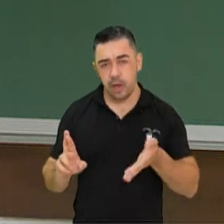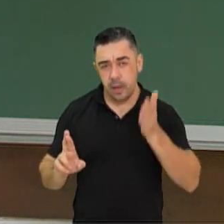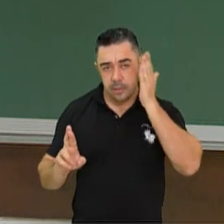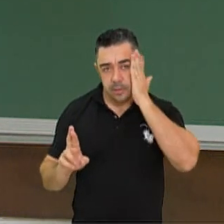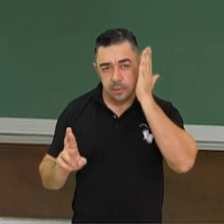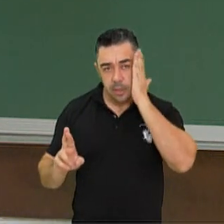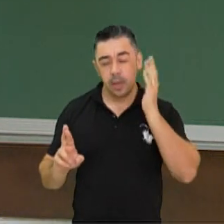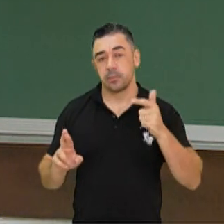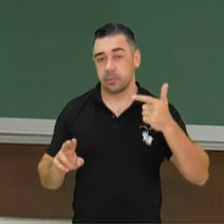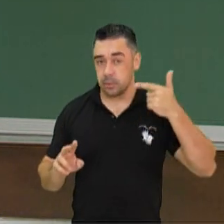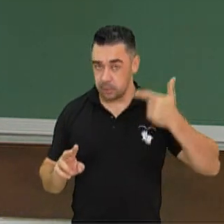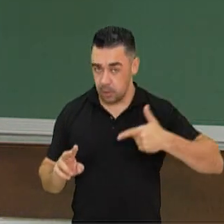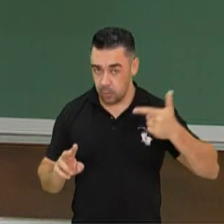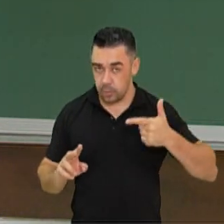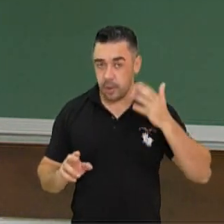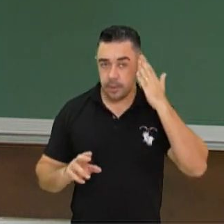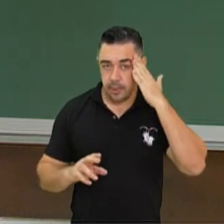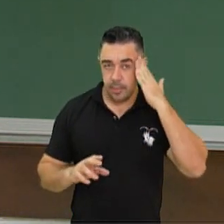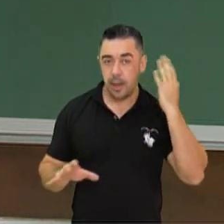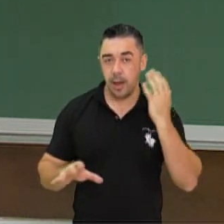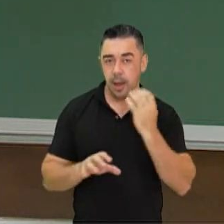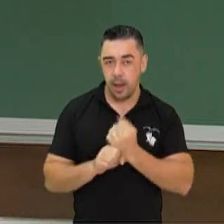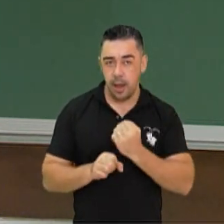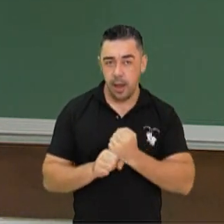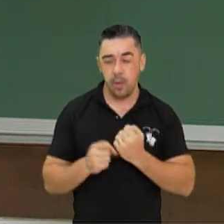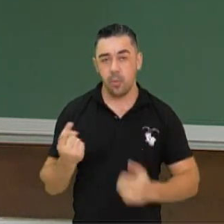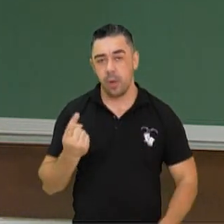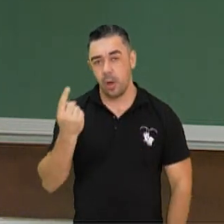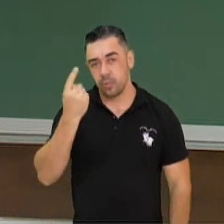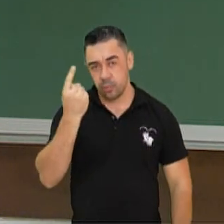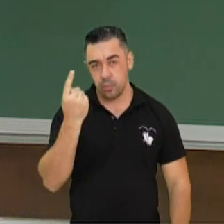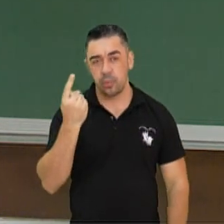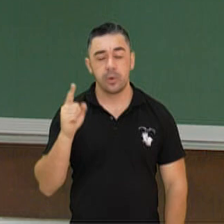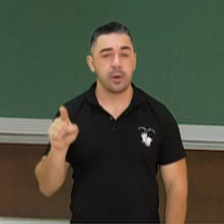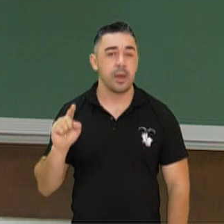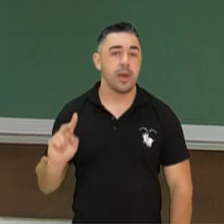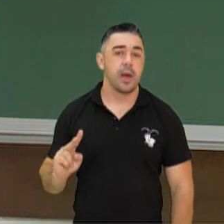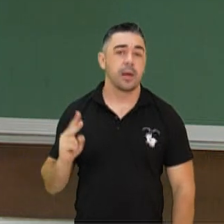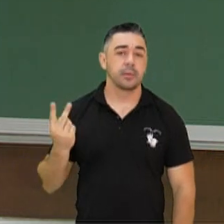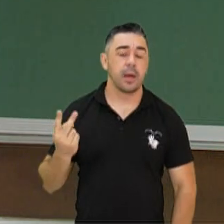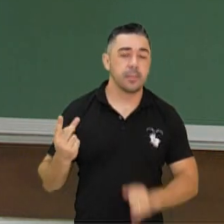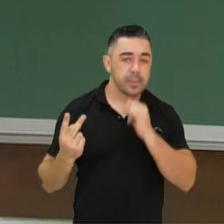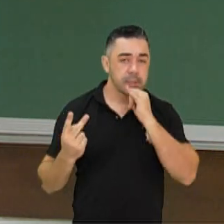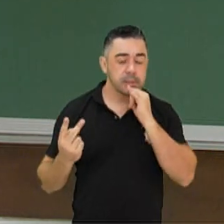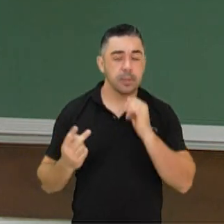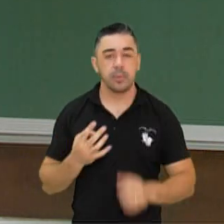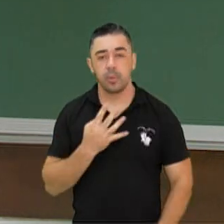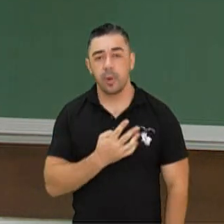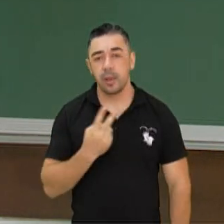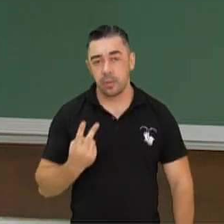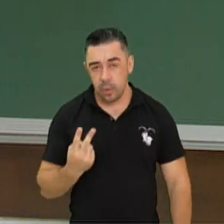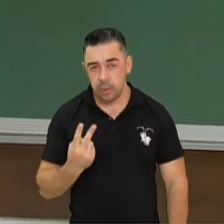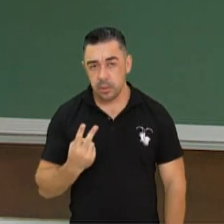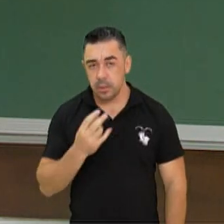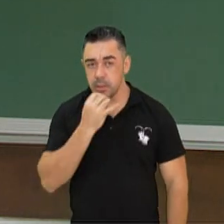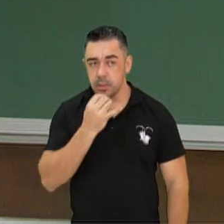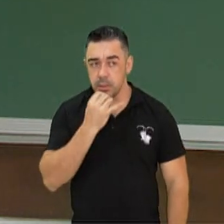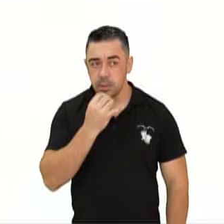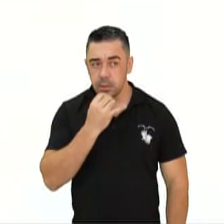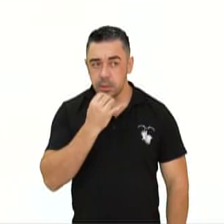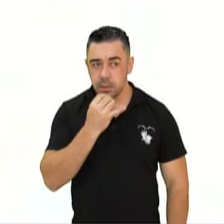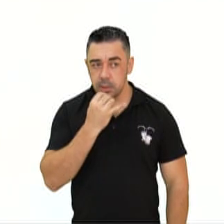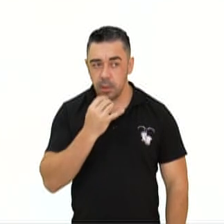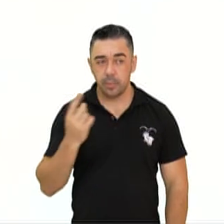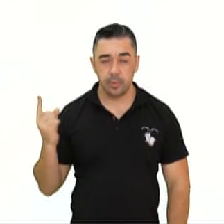raio, eu vou para o segundo passo, que é justamente o cálculo da altura, H, quando o volume for 42, ou seja, a altura